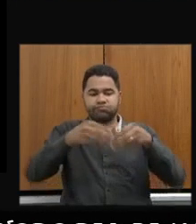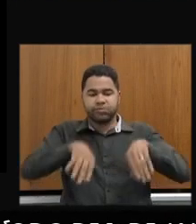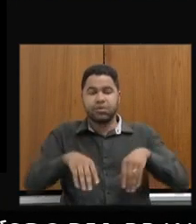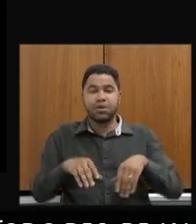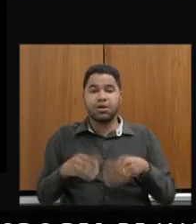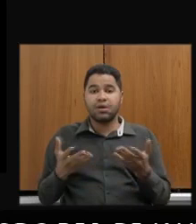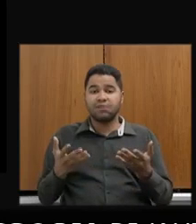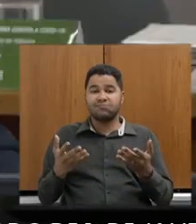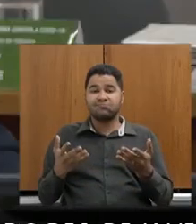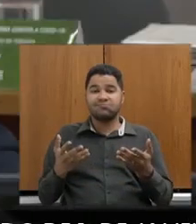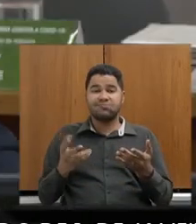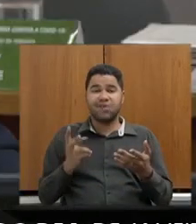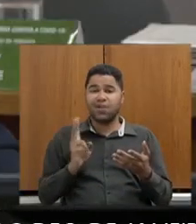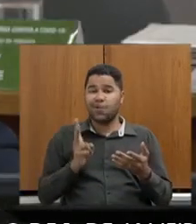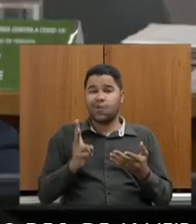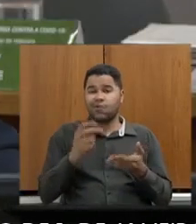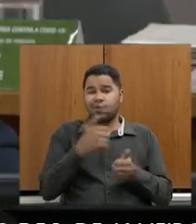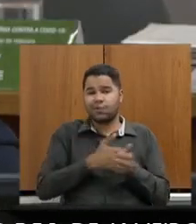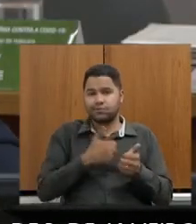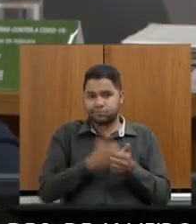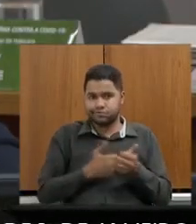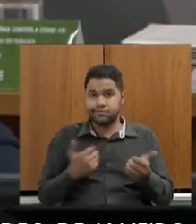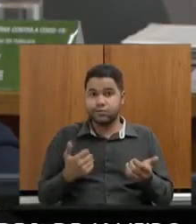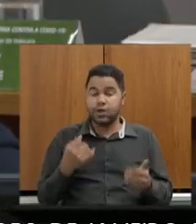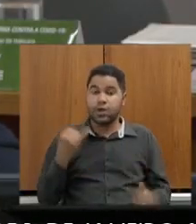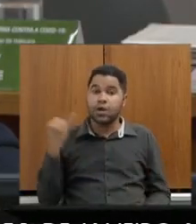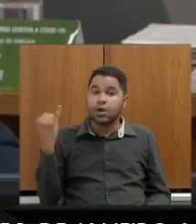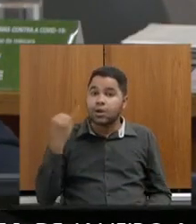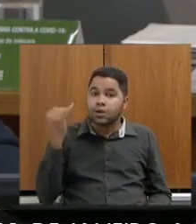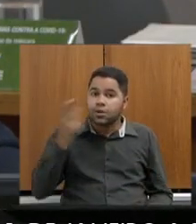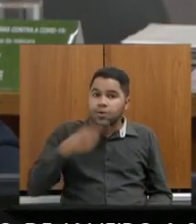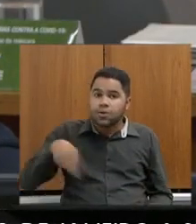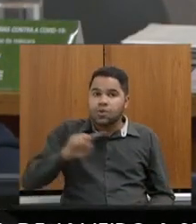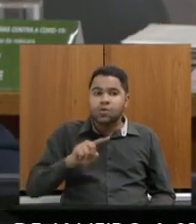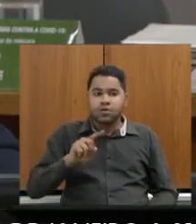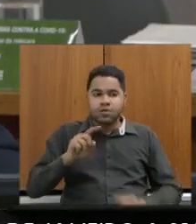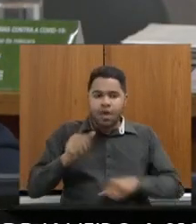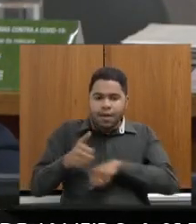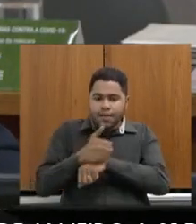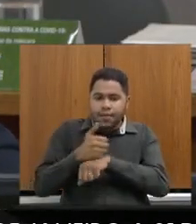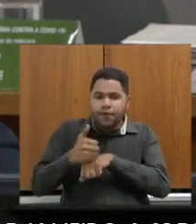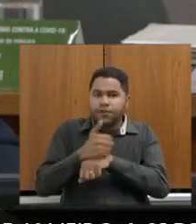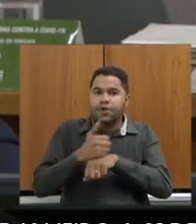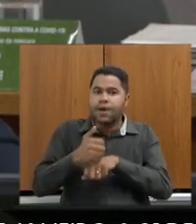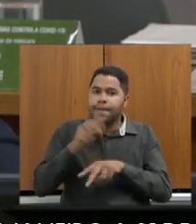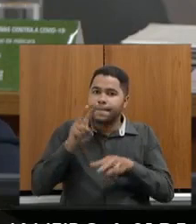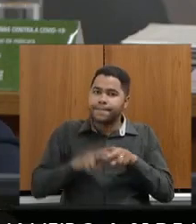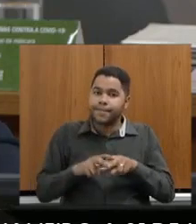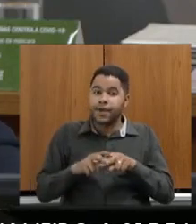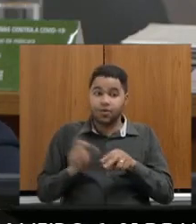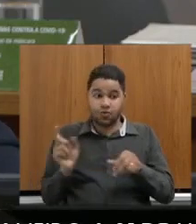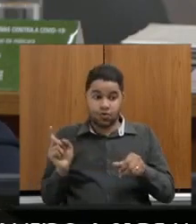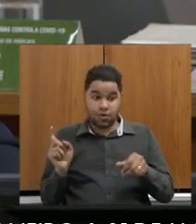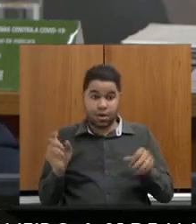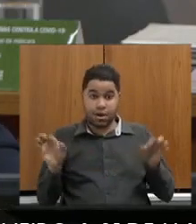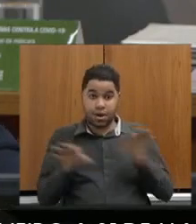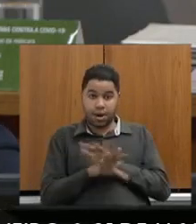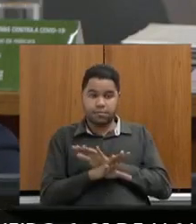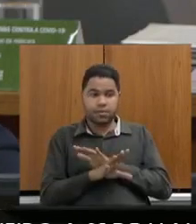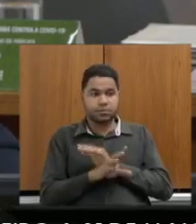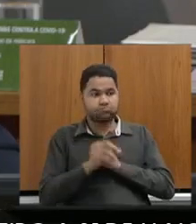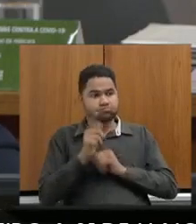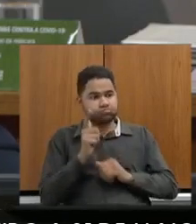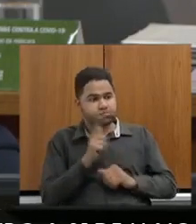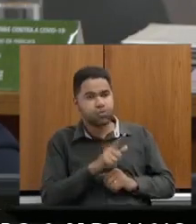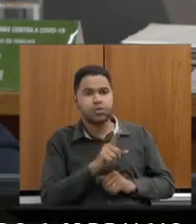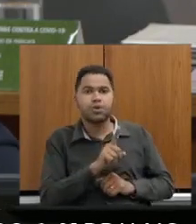aí quando ele sair do sistema prisional e vai continuar desempregado então é importante você profissionalizar o preço para quando ele sair do sistema ele